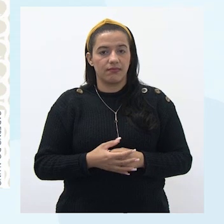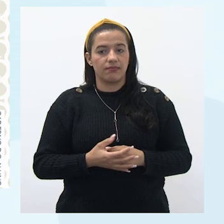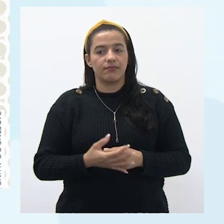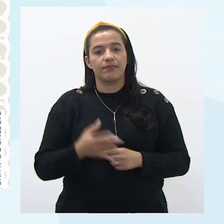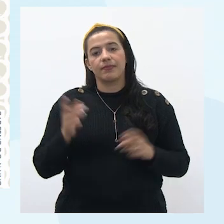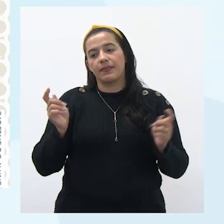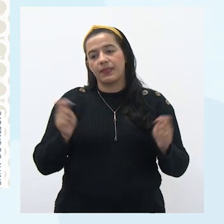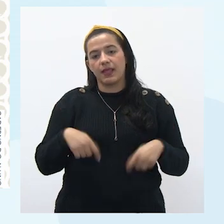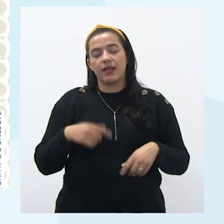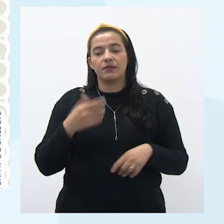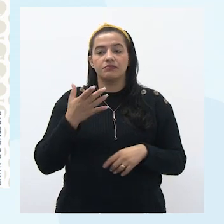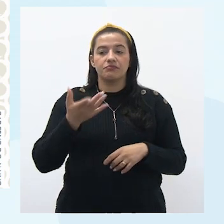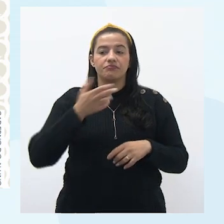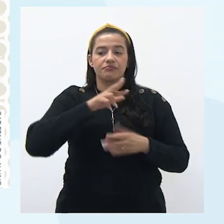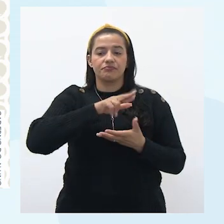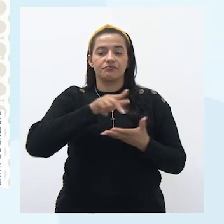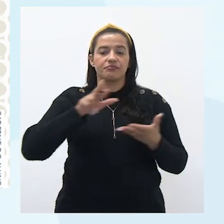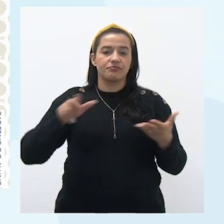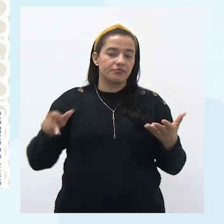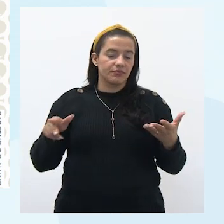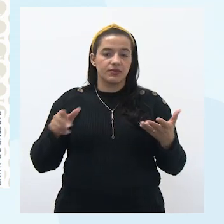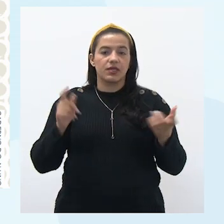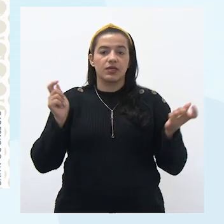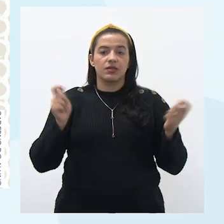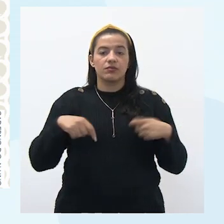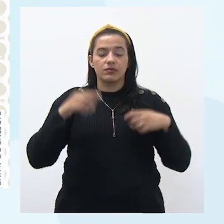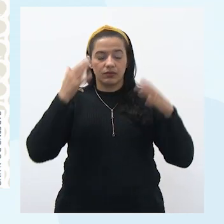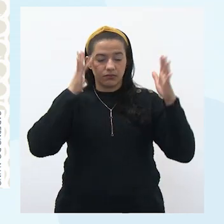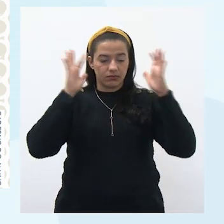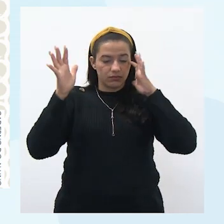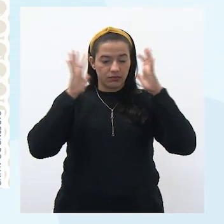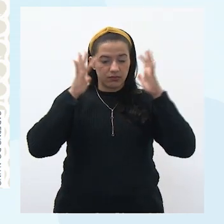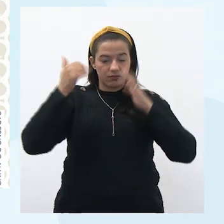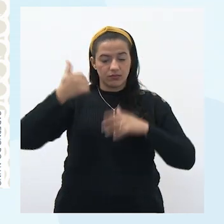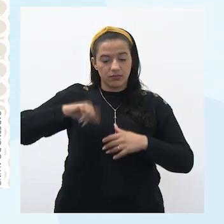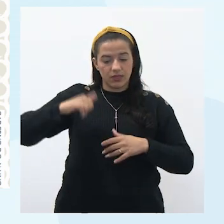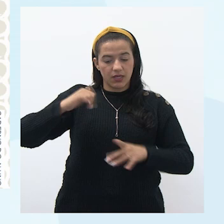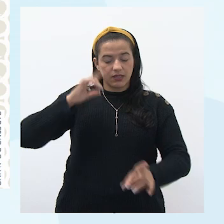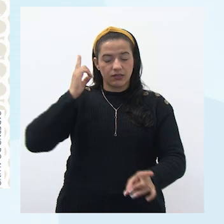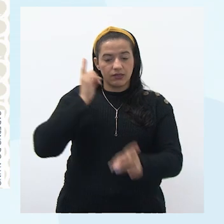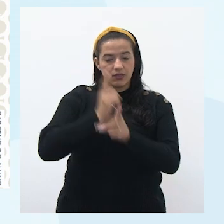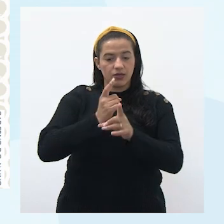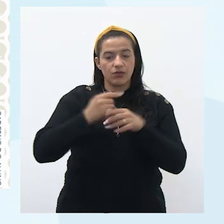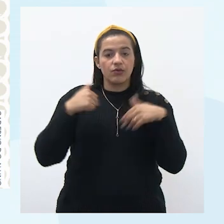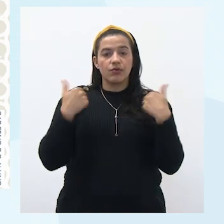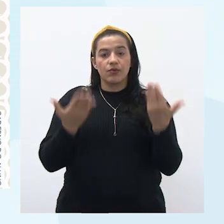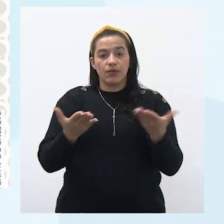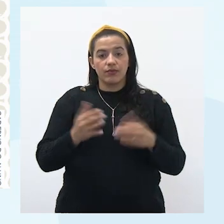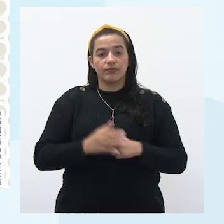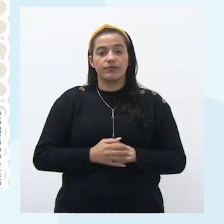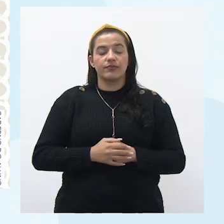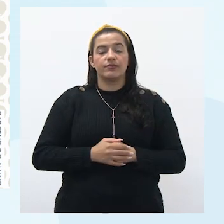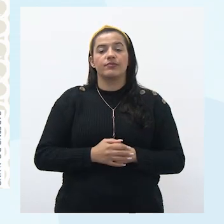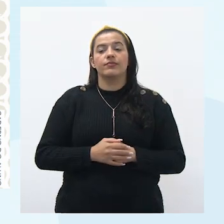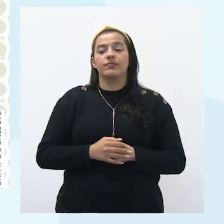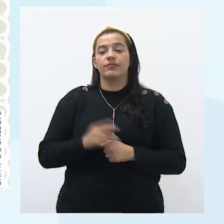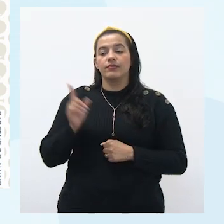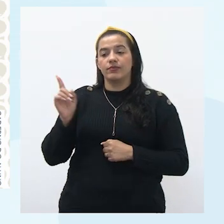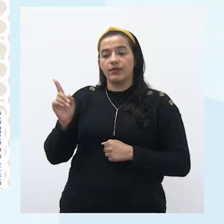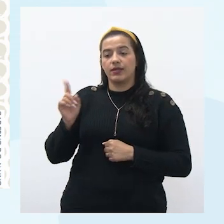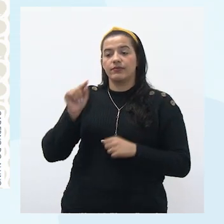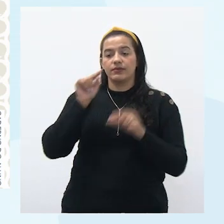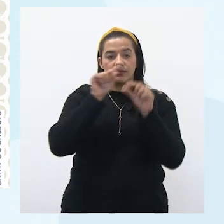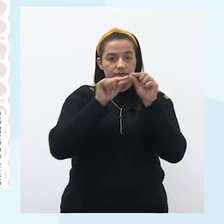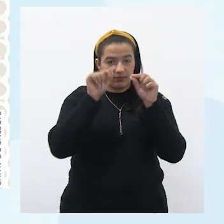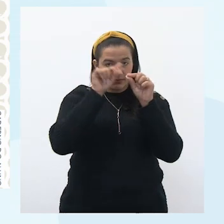já estar entre o 3 e o 4. Então, eu me localizo no intermediário. Então, aí vocês podem já colocar